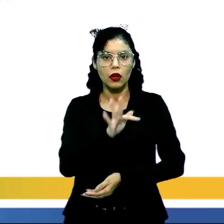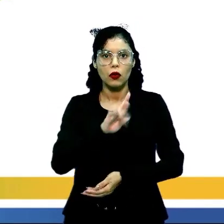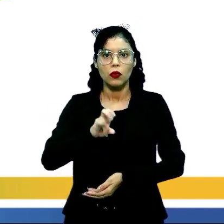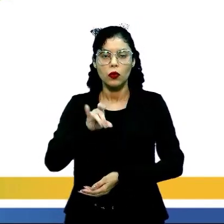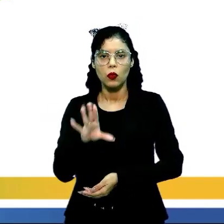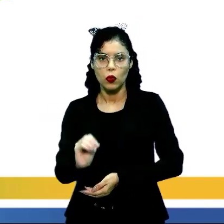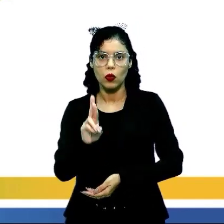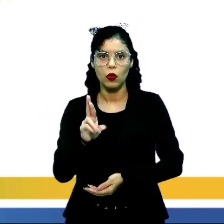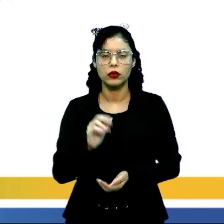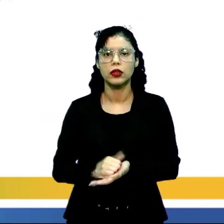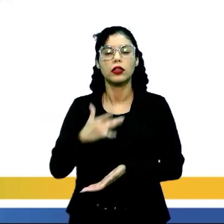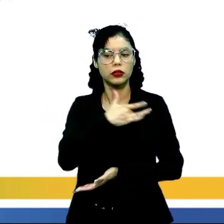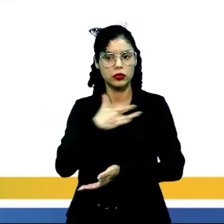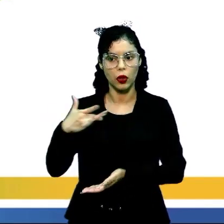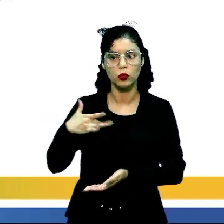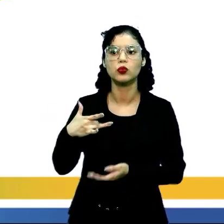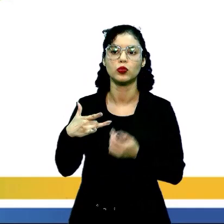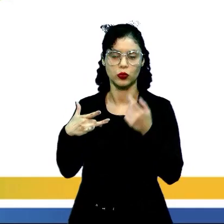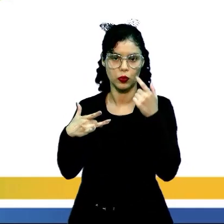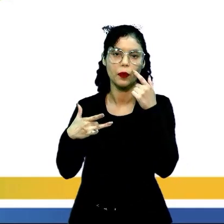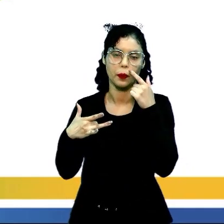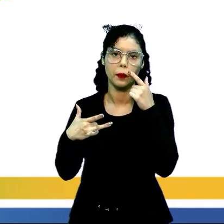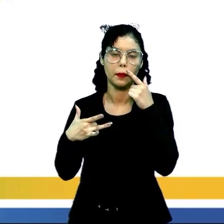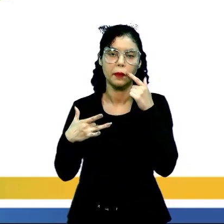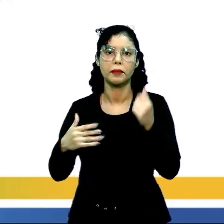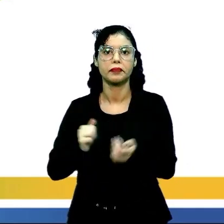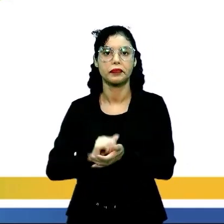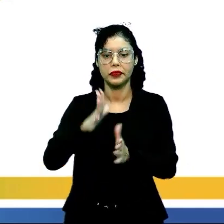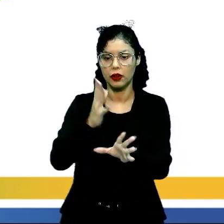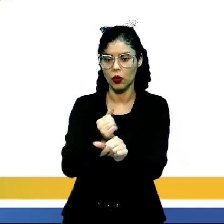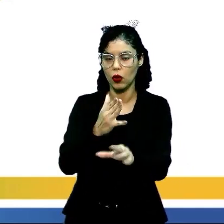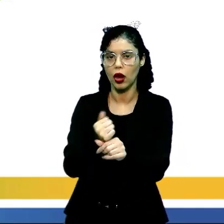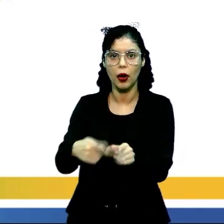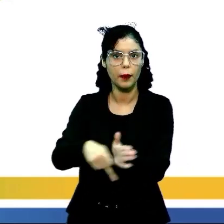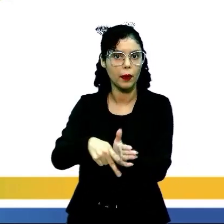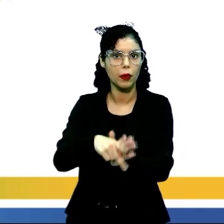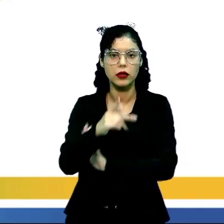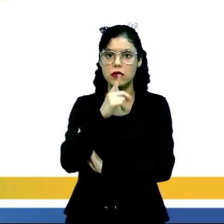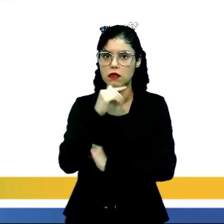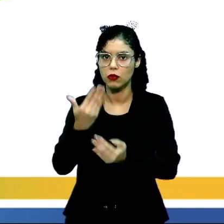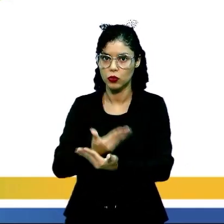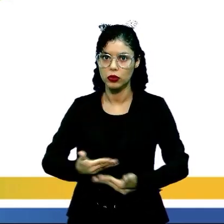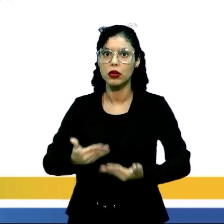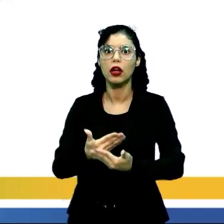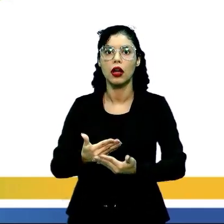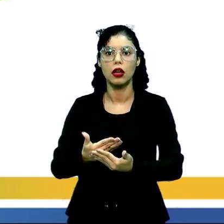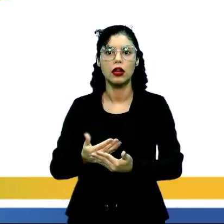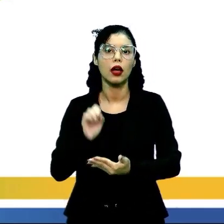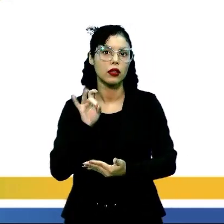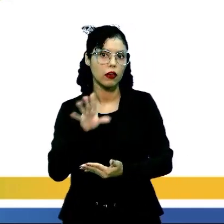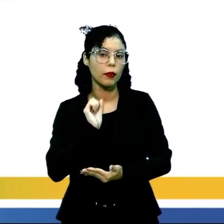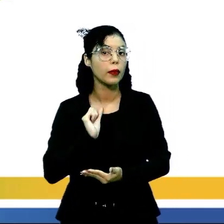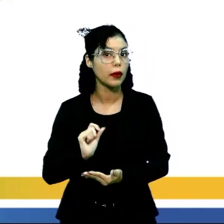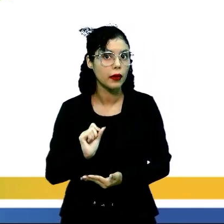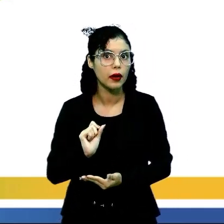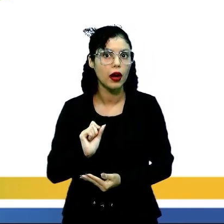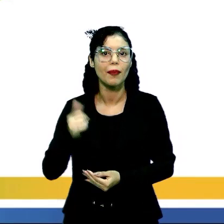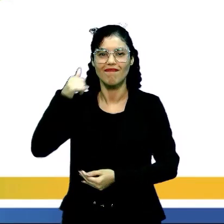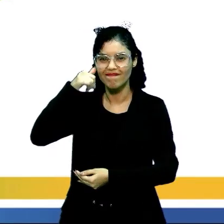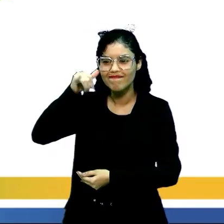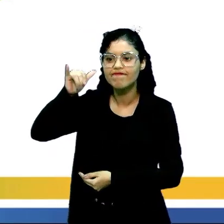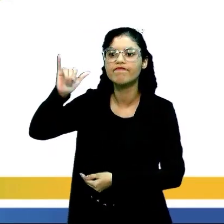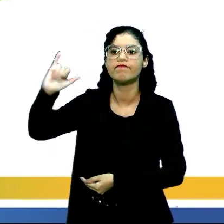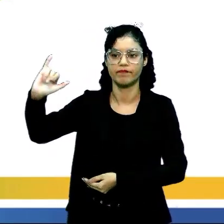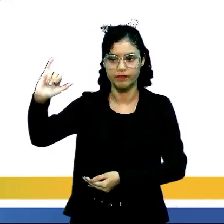é uma questão de saúde pública. A adição de flúor no tratamento da água, ela já serve justamente para